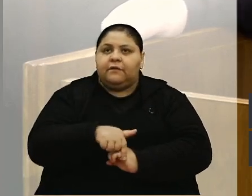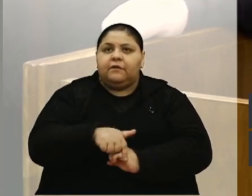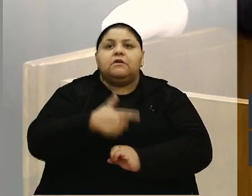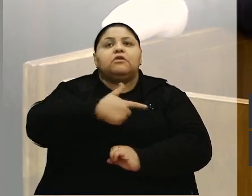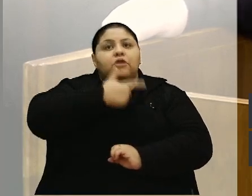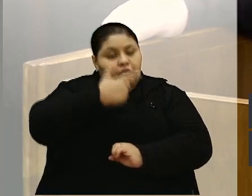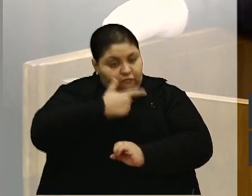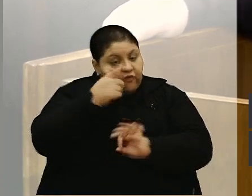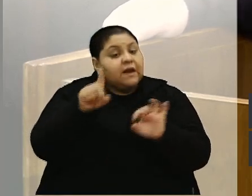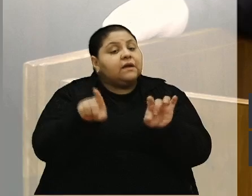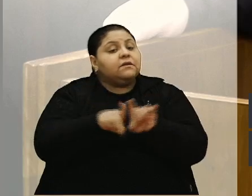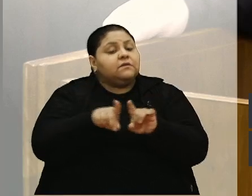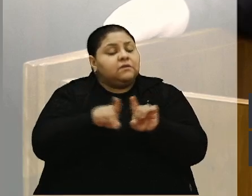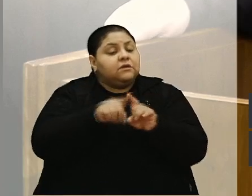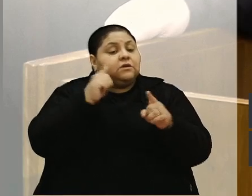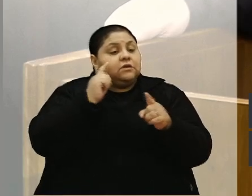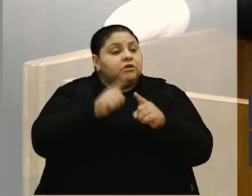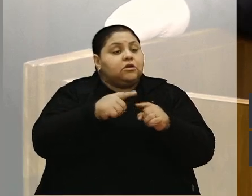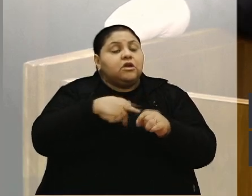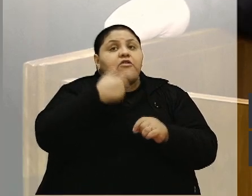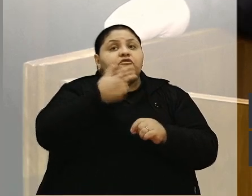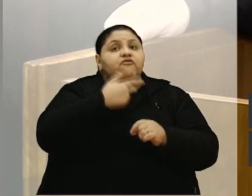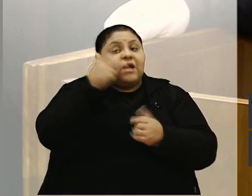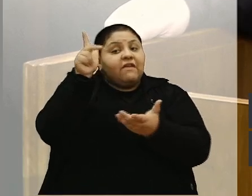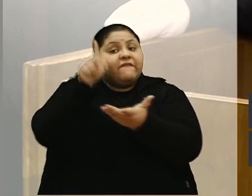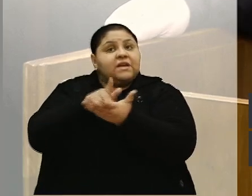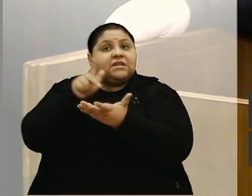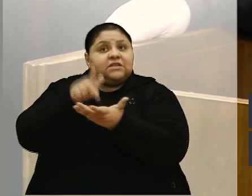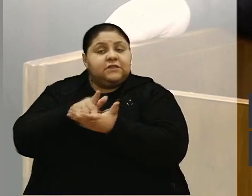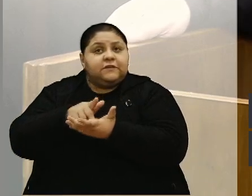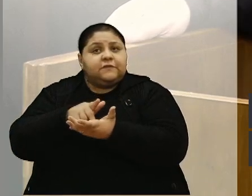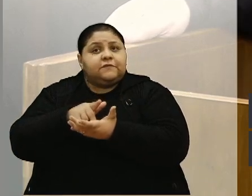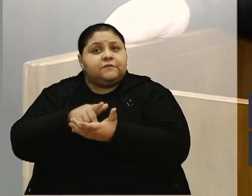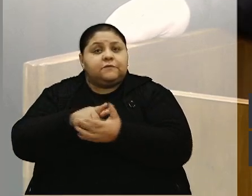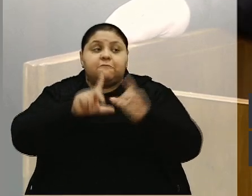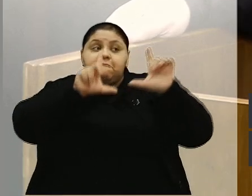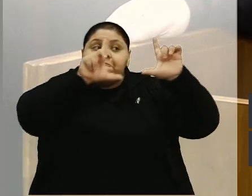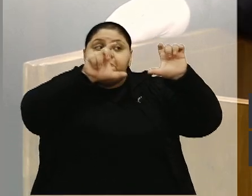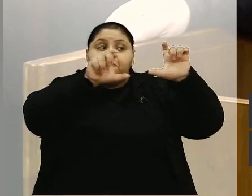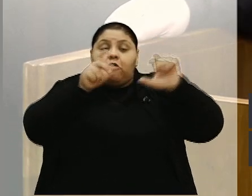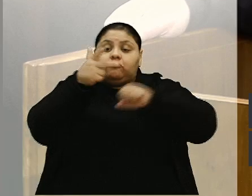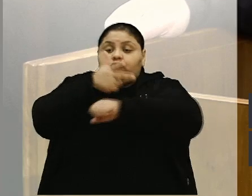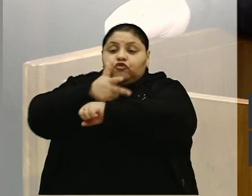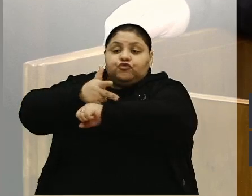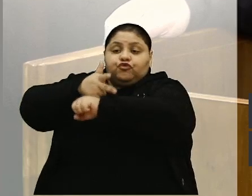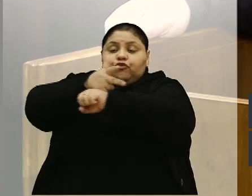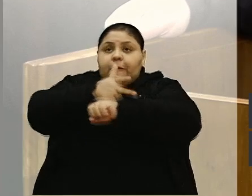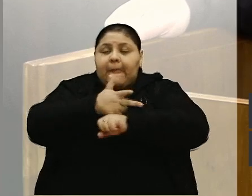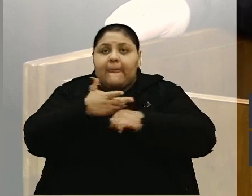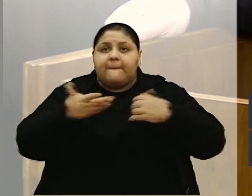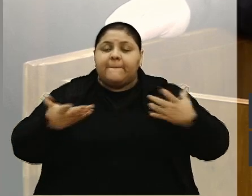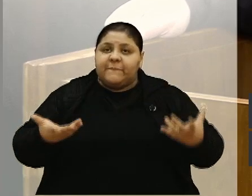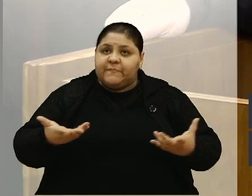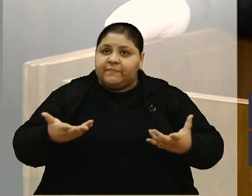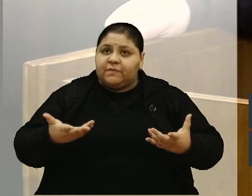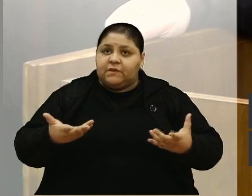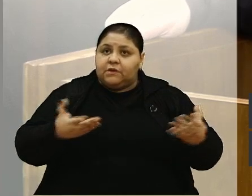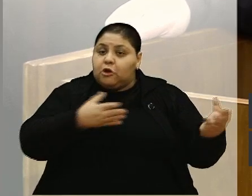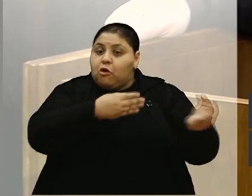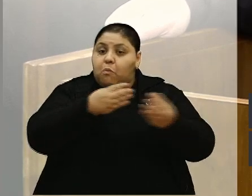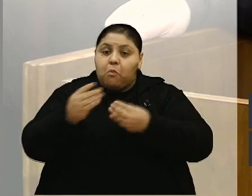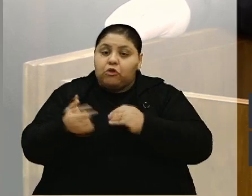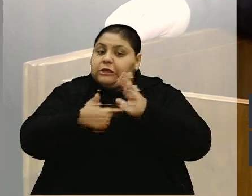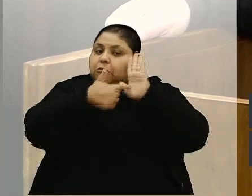falar ainda. Porque o que eu falo é verídico. Tenho fotos, vídeos, tem bastante coisa pra